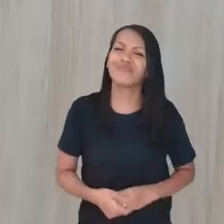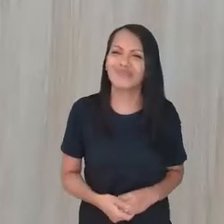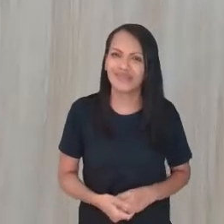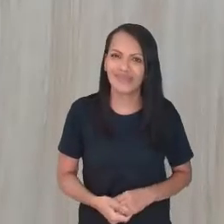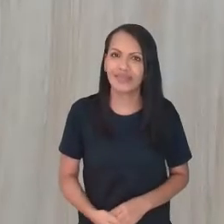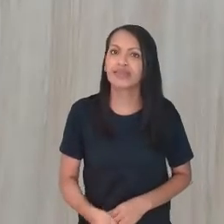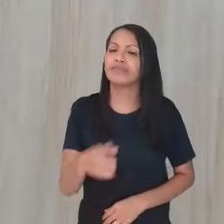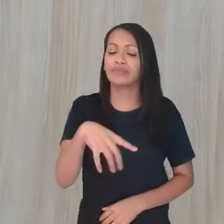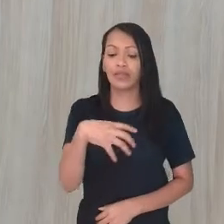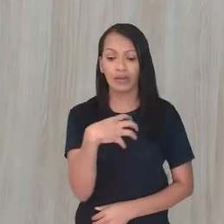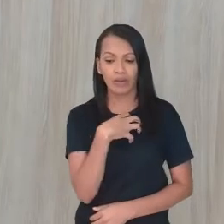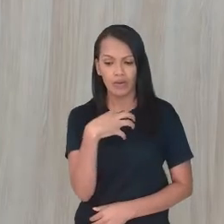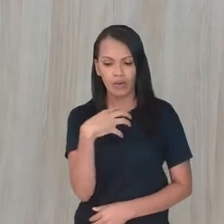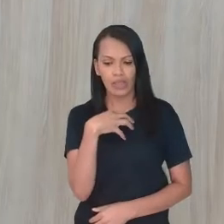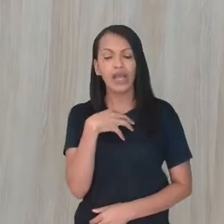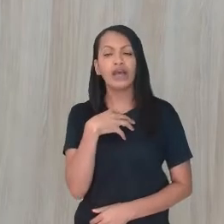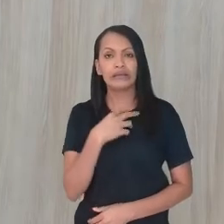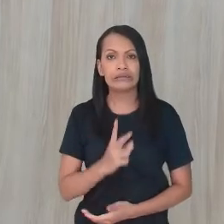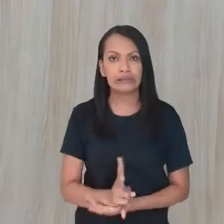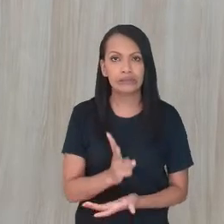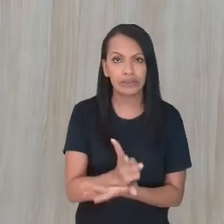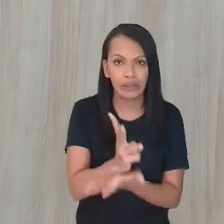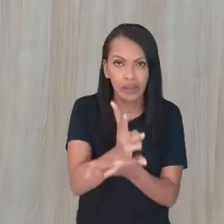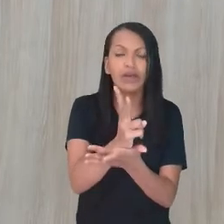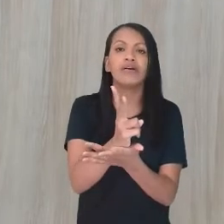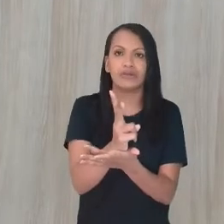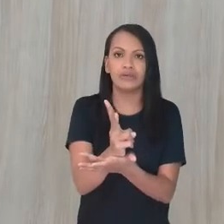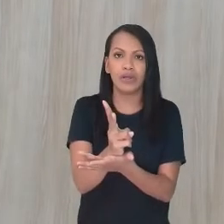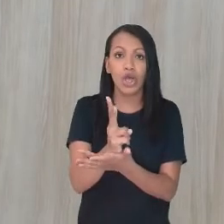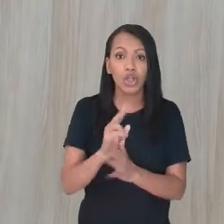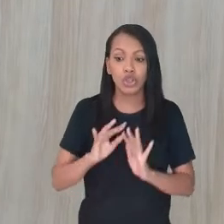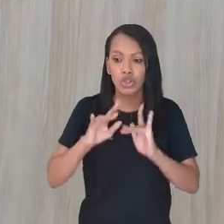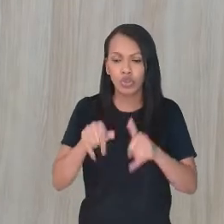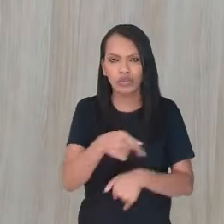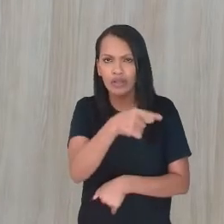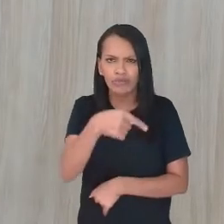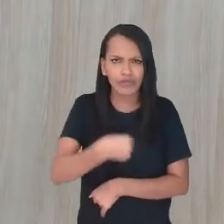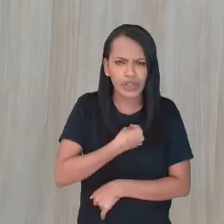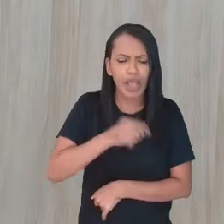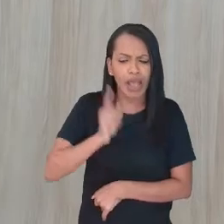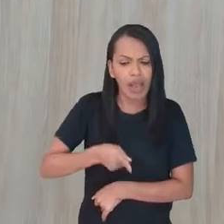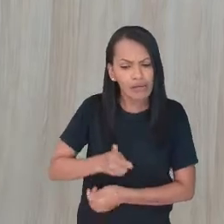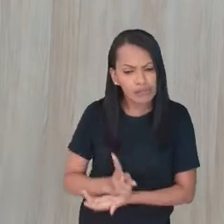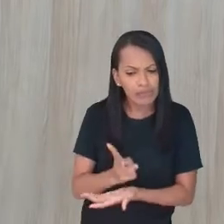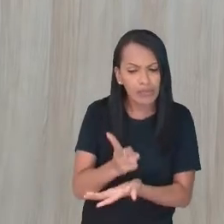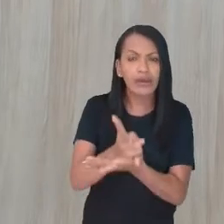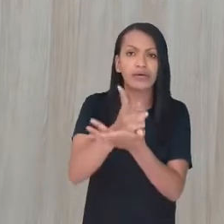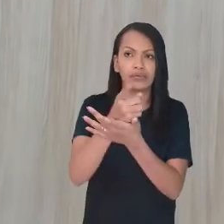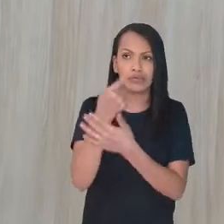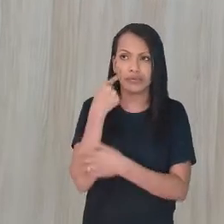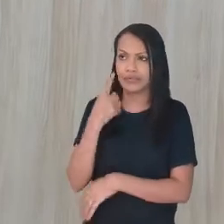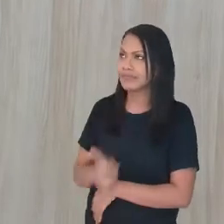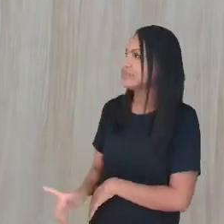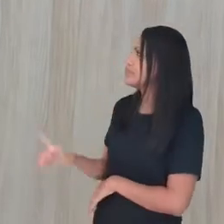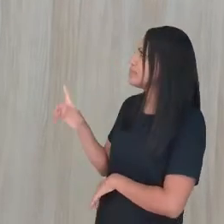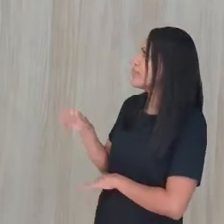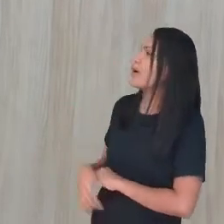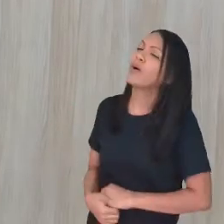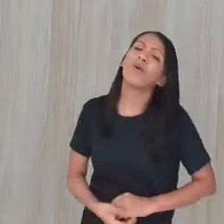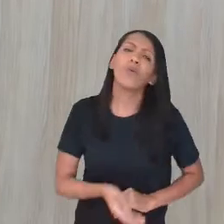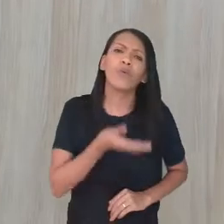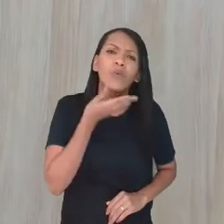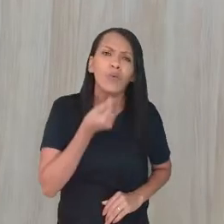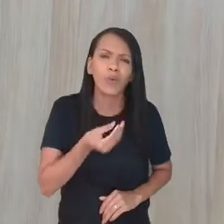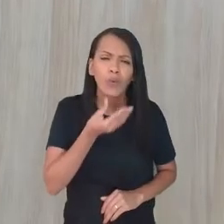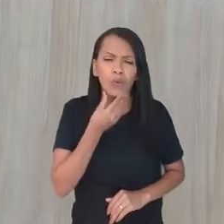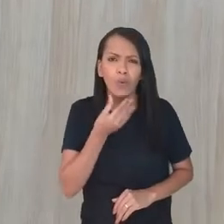Exatamente. O sentido é sempre seguir em frente. E aí eu trouxe, esse senhor aí recitando esse poema